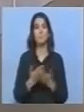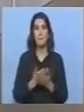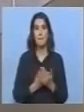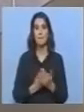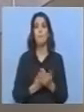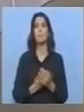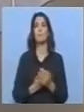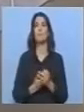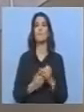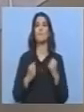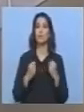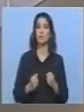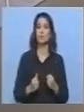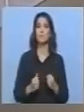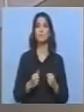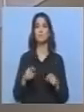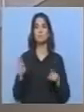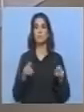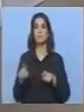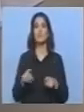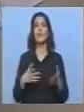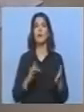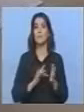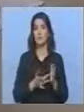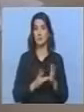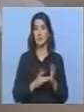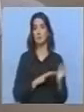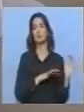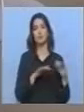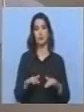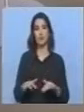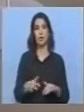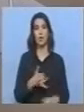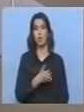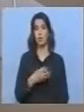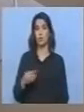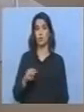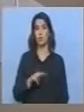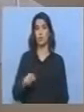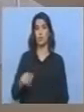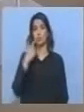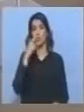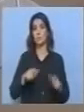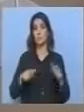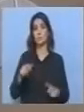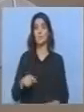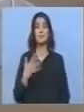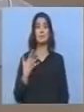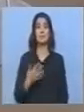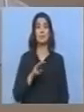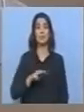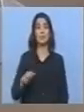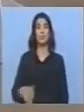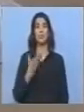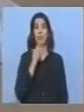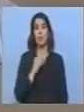muito, muito forte de recrutamento, que é o Brasil. O Brasil tem 200 milhões de habitantes, tem 5 milhões de estudantes